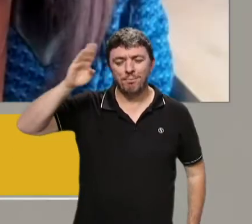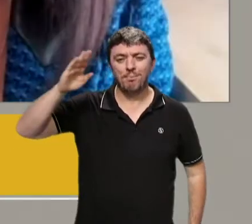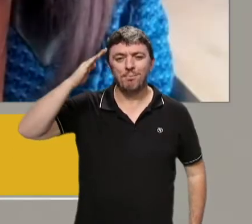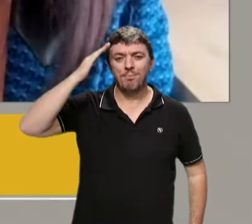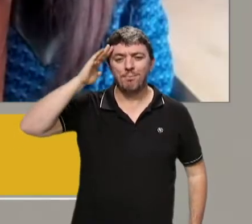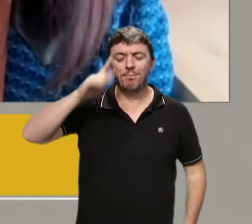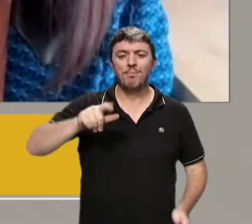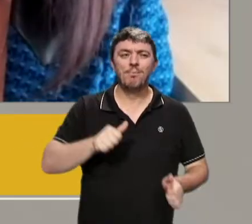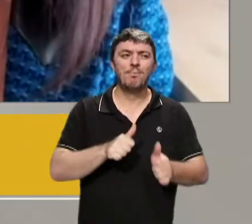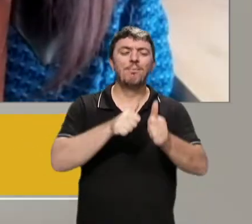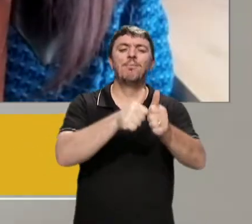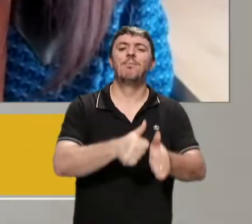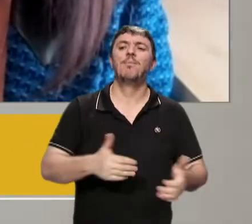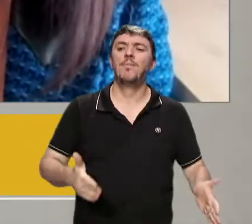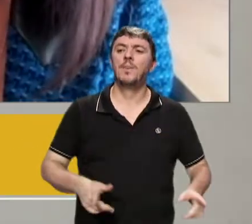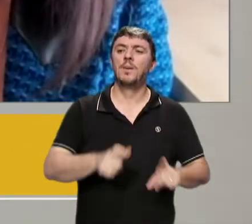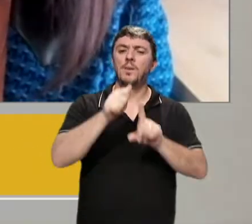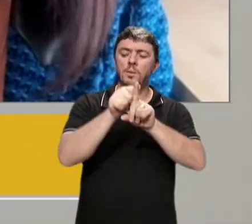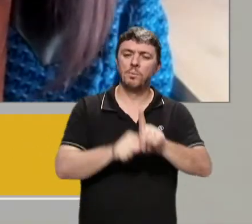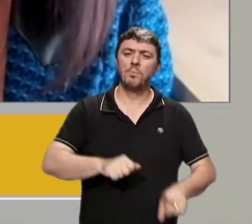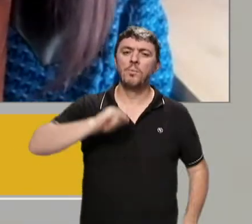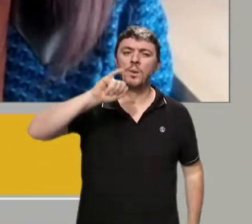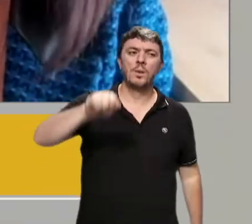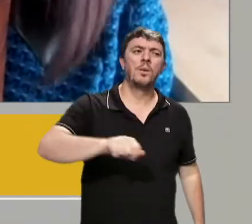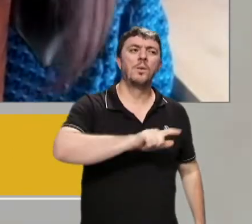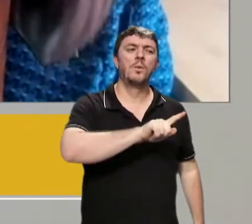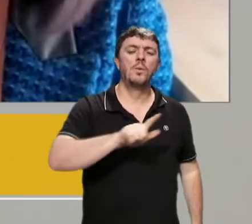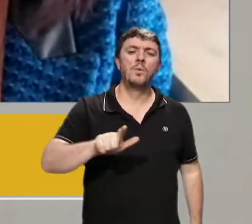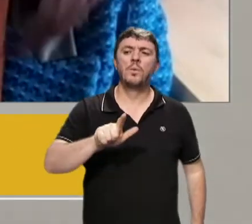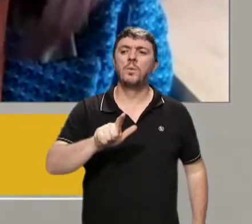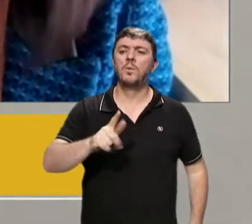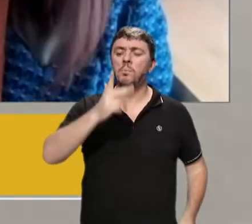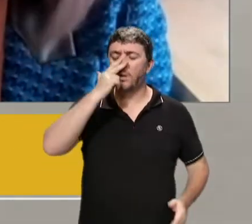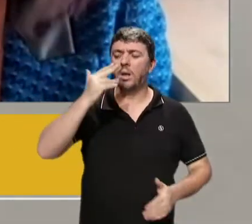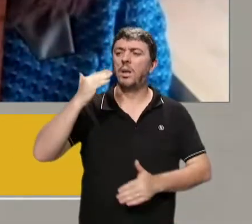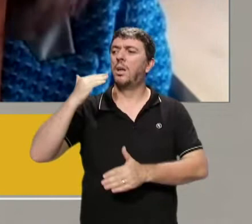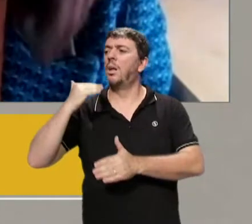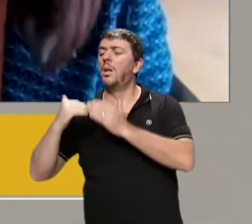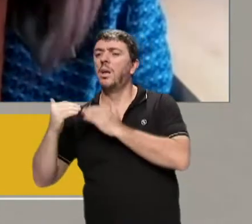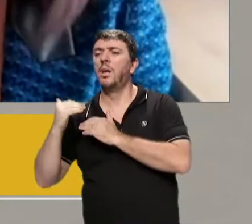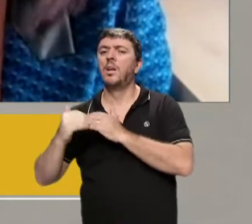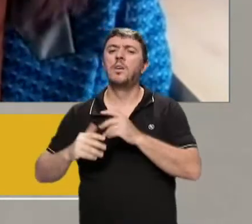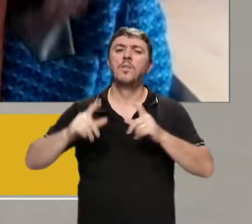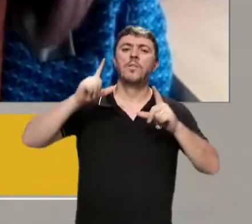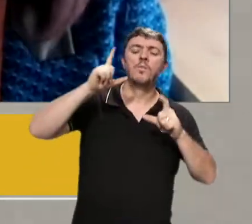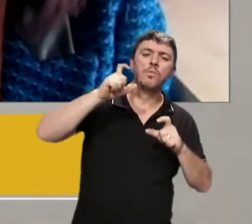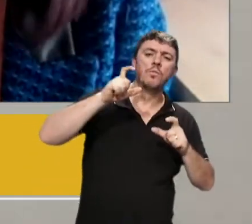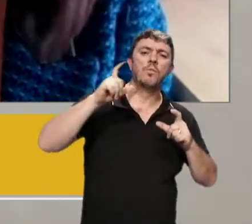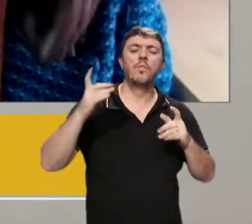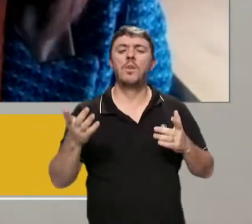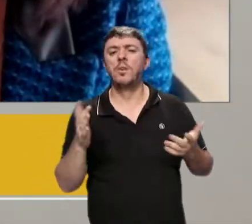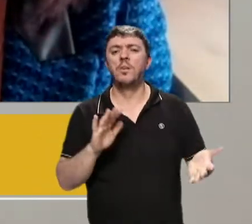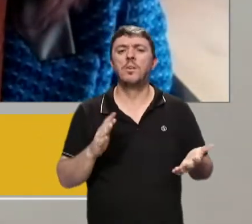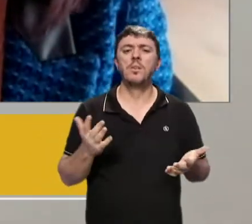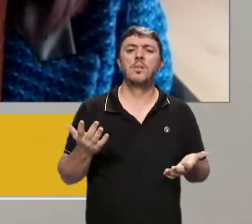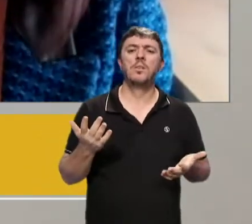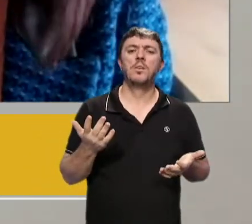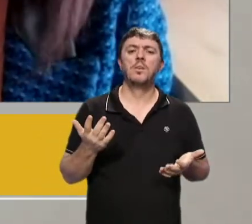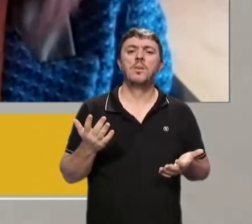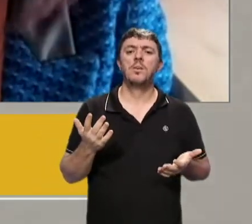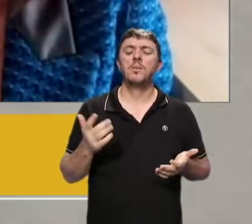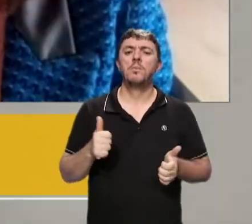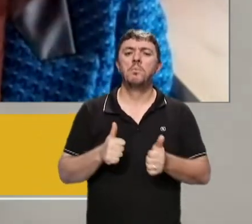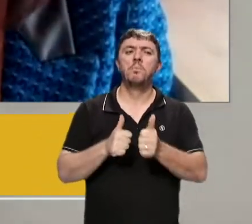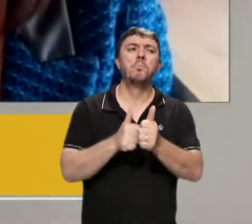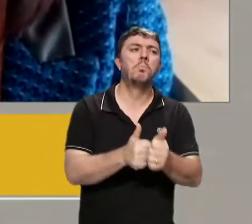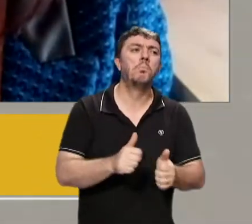eu achei chatíssimo isso. No mês de julho foi muito assim, né? Eles voltaram atrás, mas era uma foto de uma pessoa conhecida, uma foto de uma pessoa que eu não seguia e que